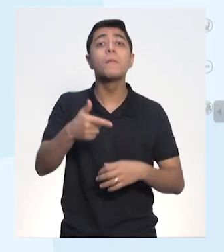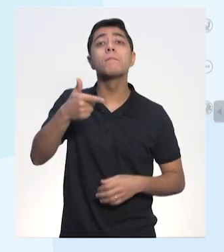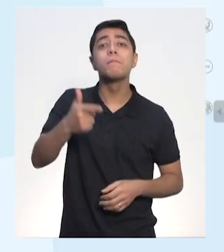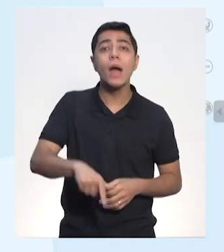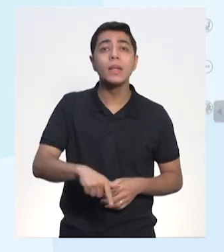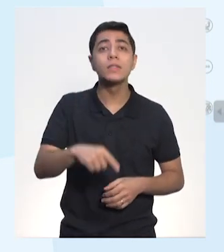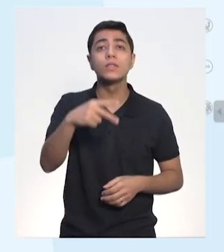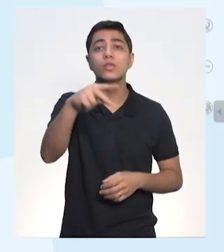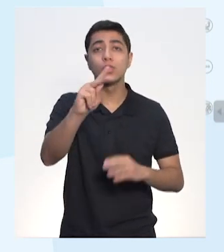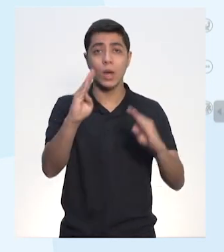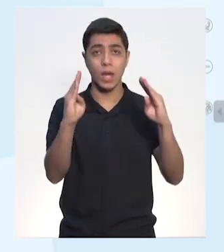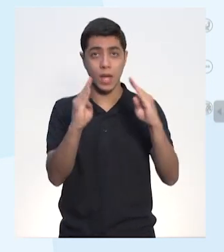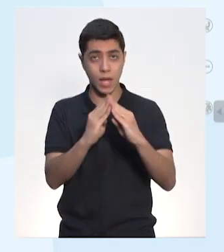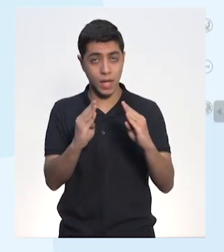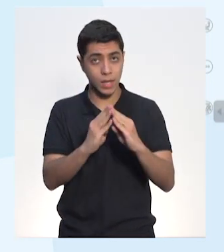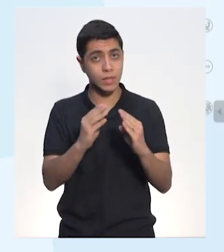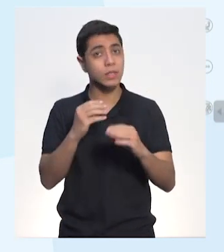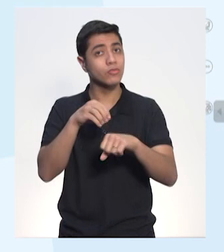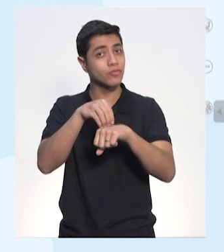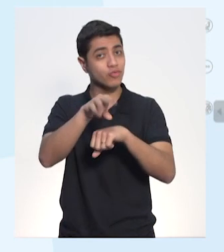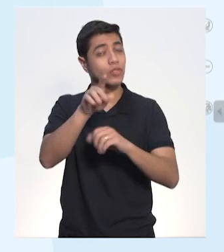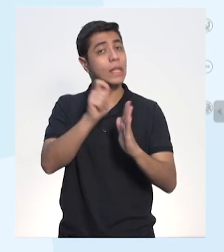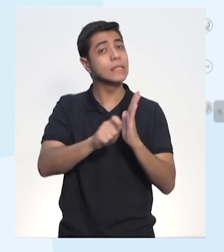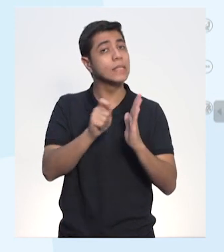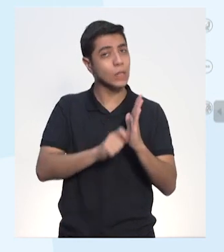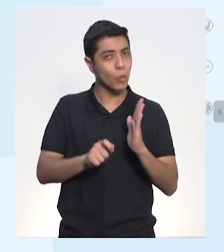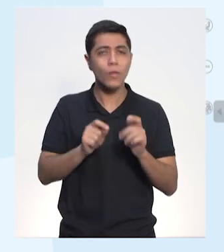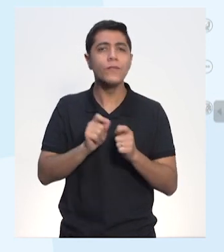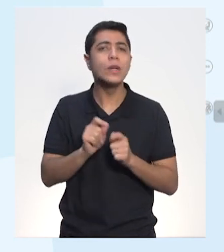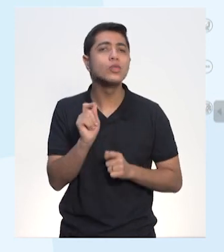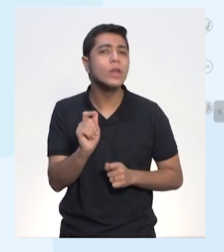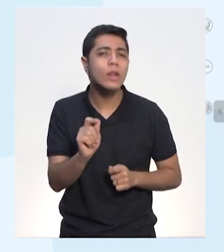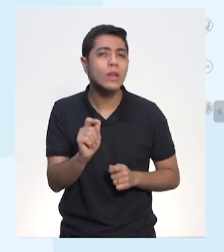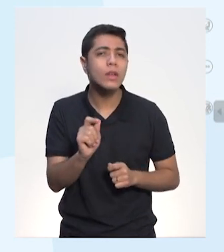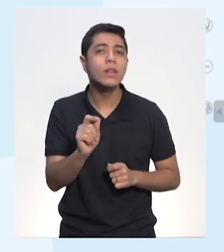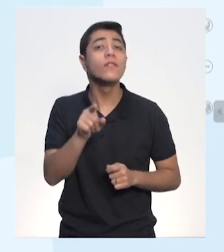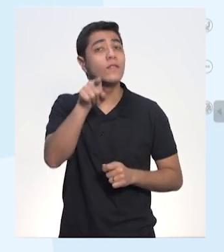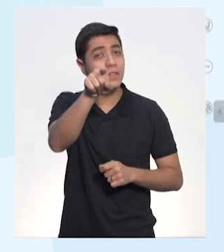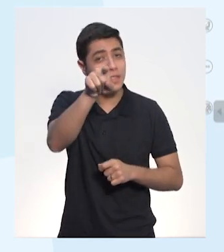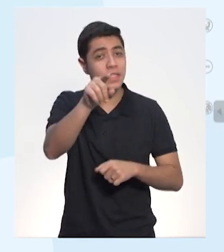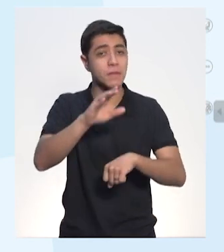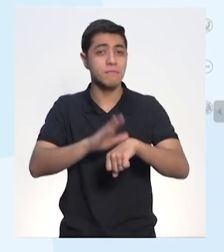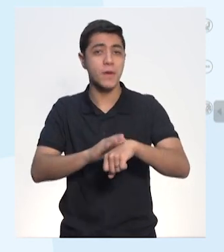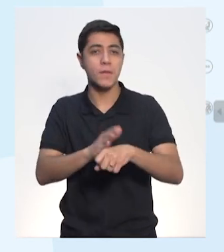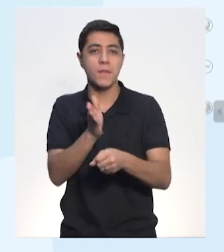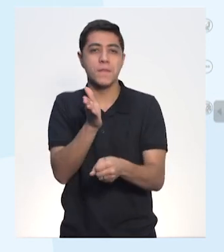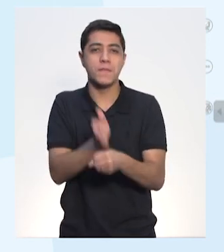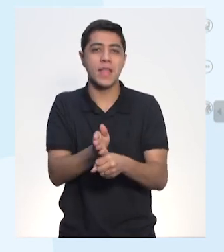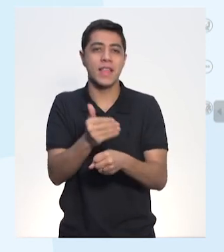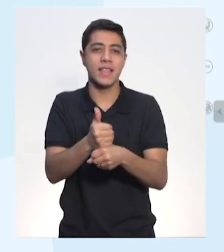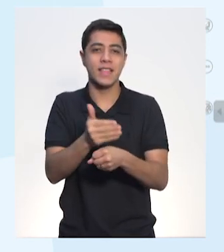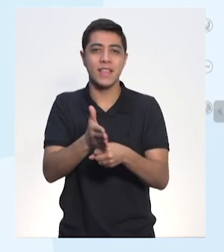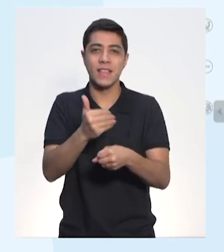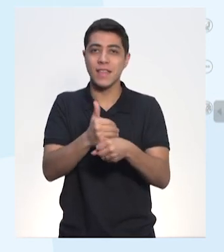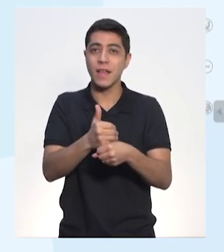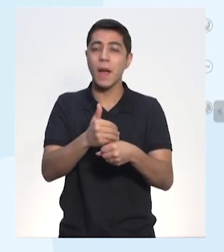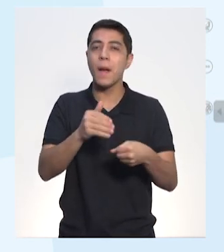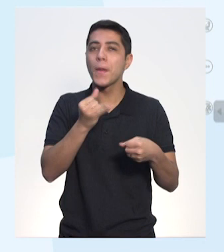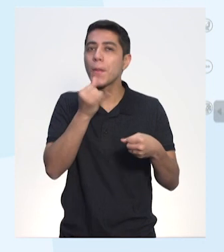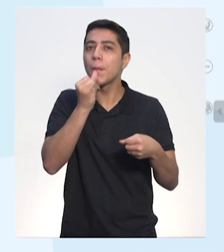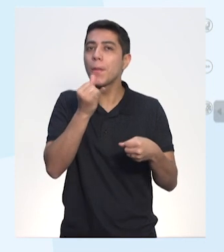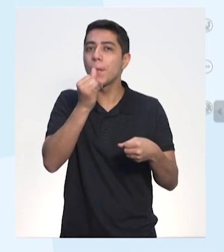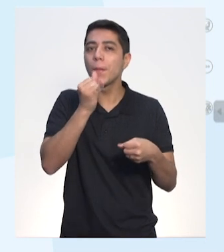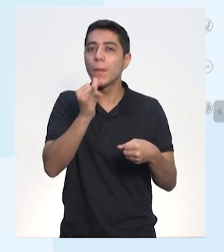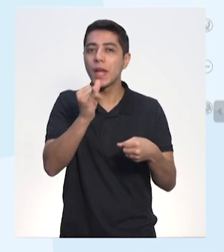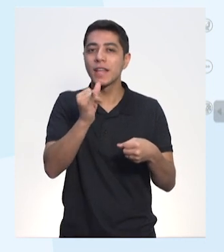como a sua lição de casa, é você construir a sua potato battery. Build your potato battery and